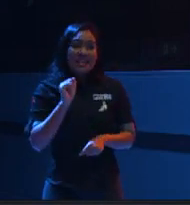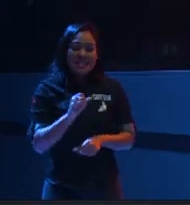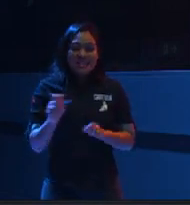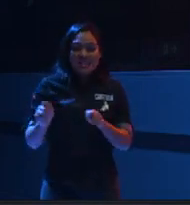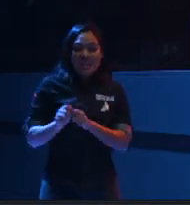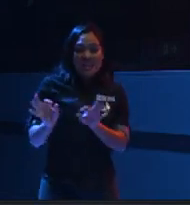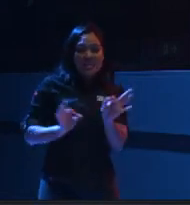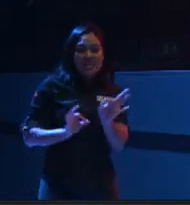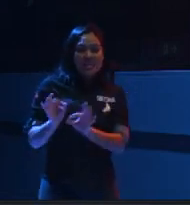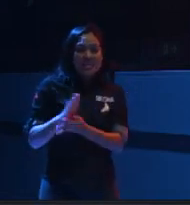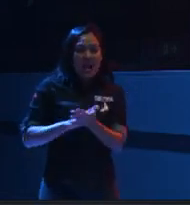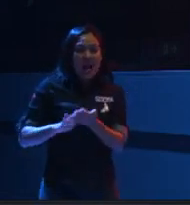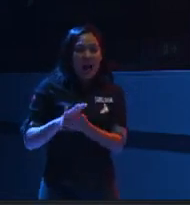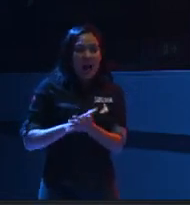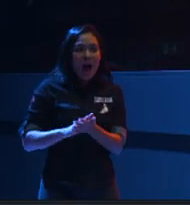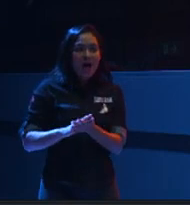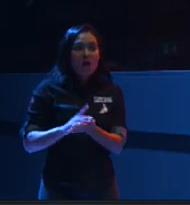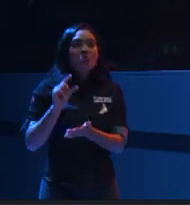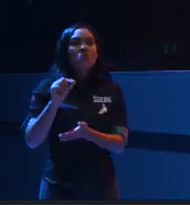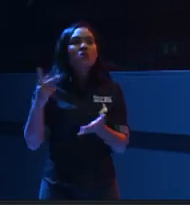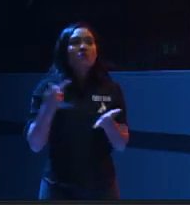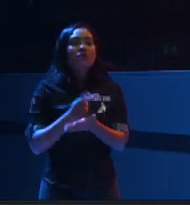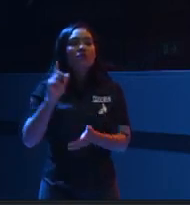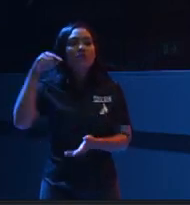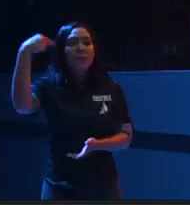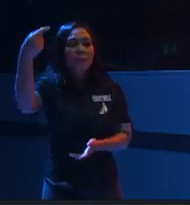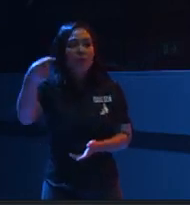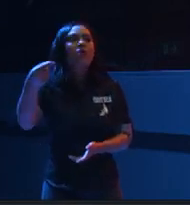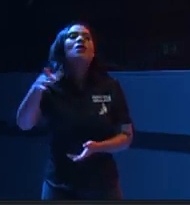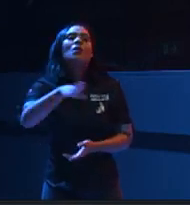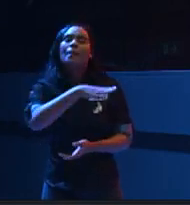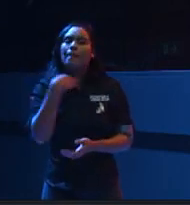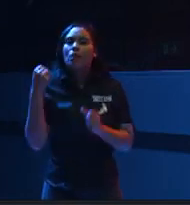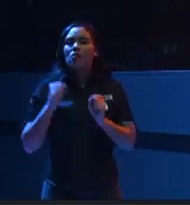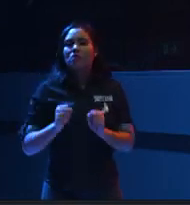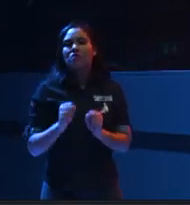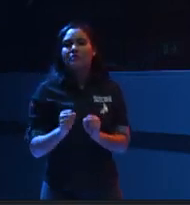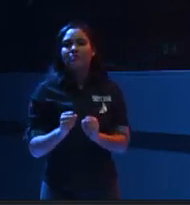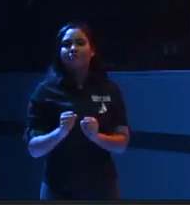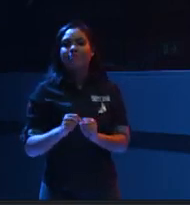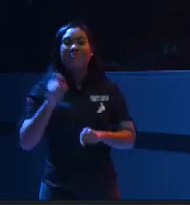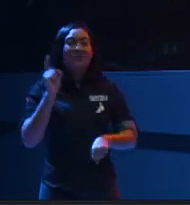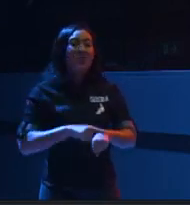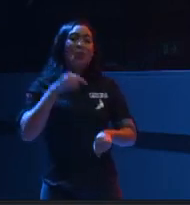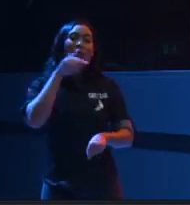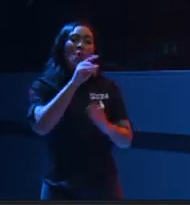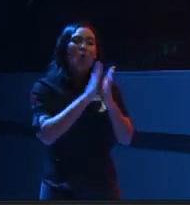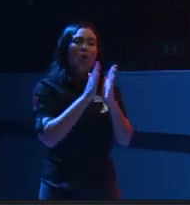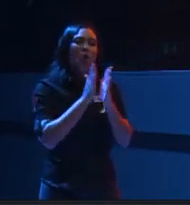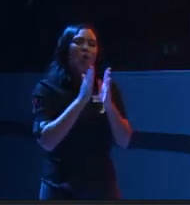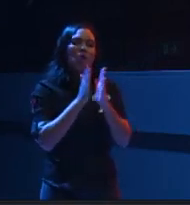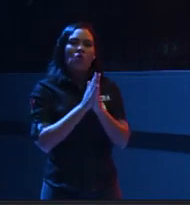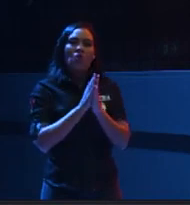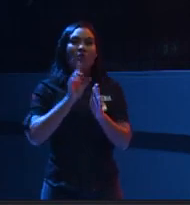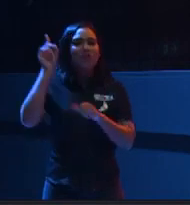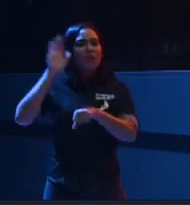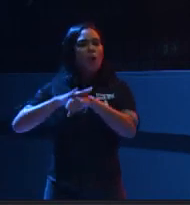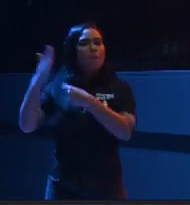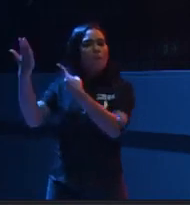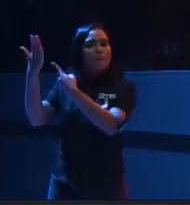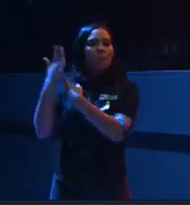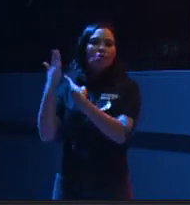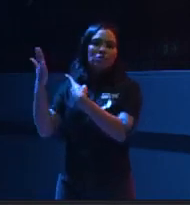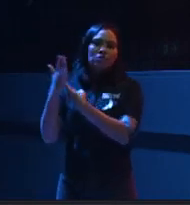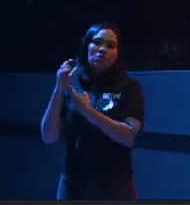poderia ter ficado com sequelas ou ir a óbito O que foi naquela hora da oração que Deus mostrou